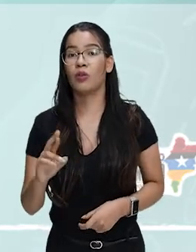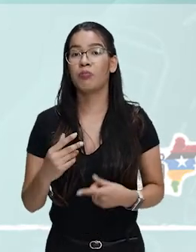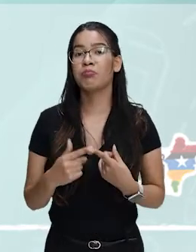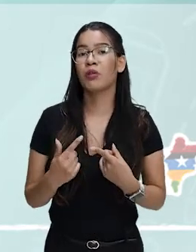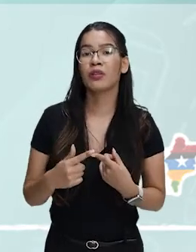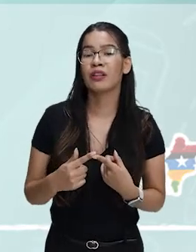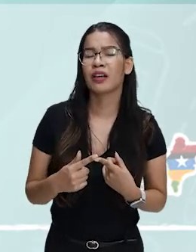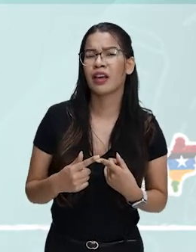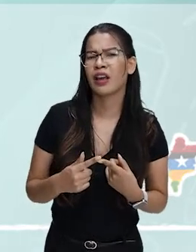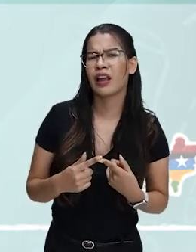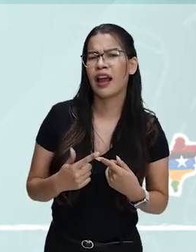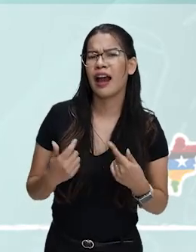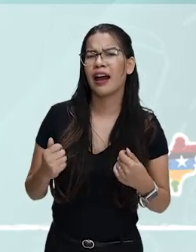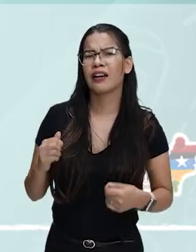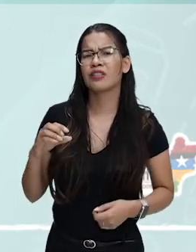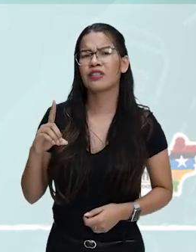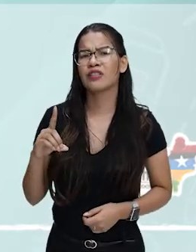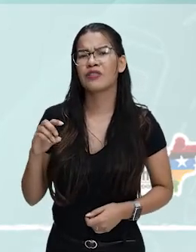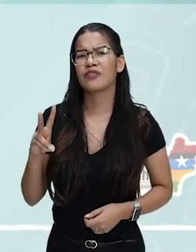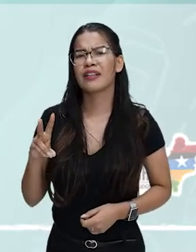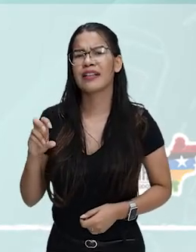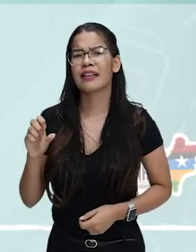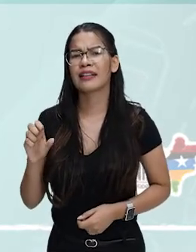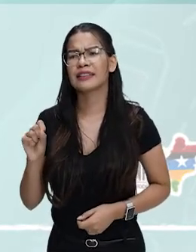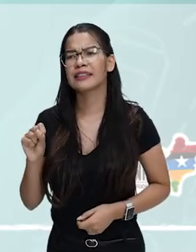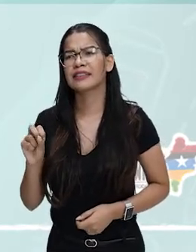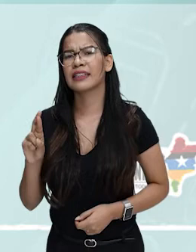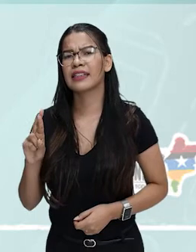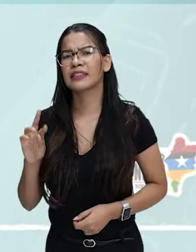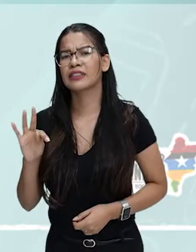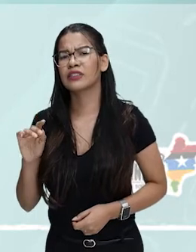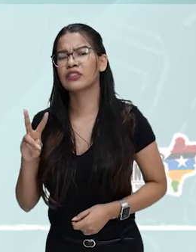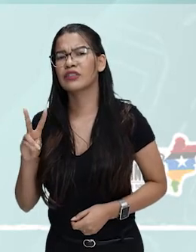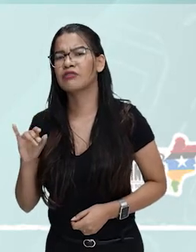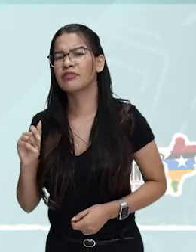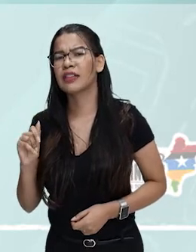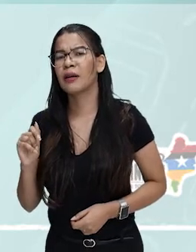bem opostos. Eu não gosto de filme de terror. Eu gosto de comédia.